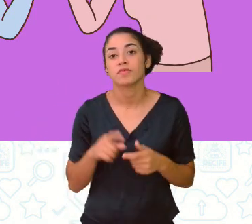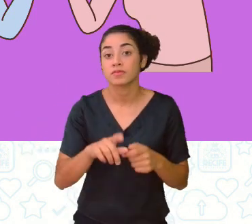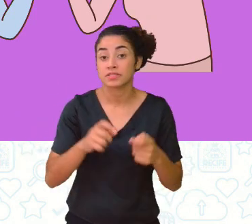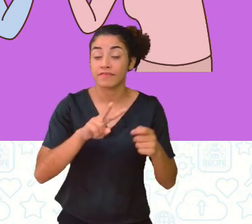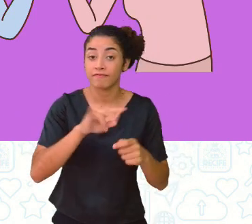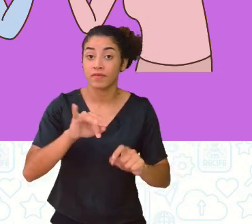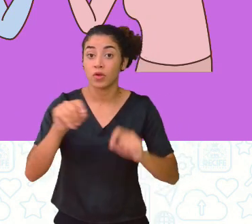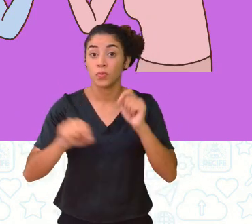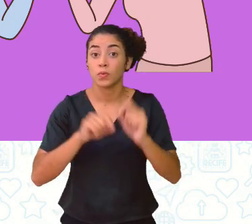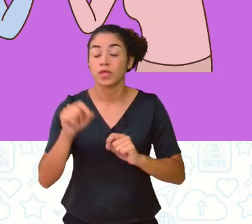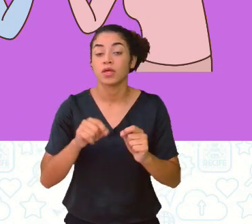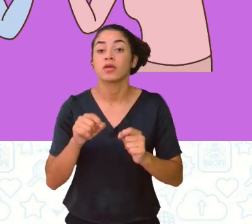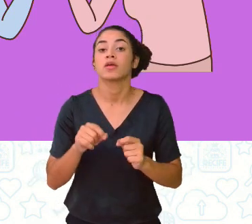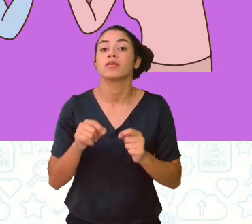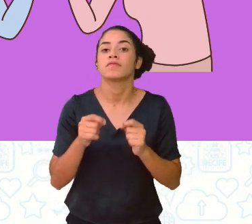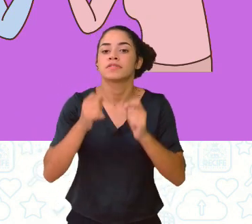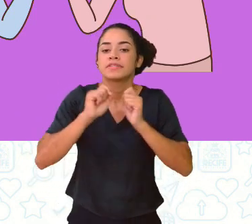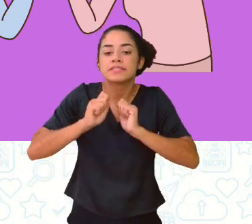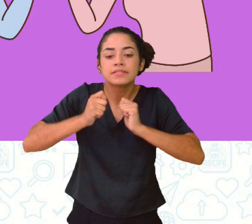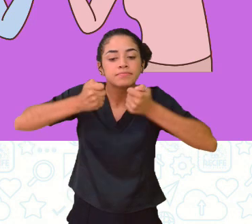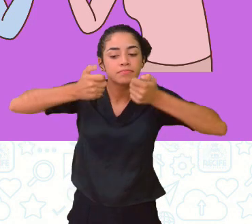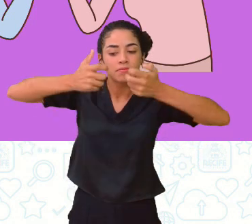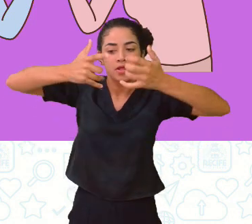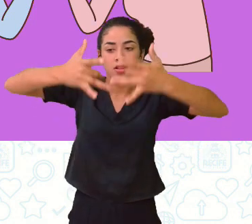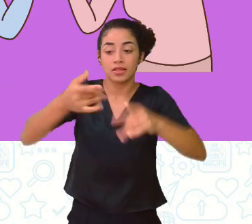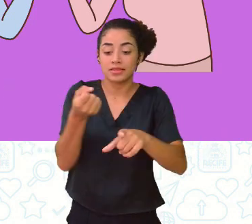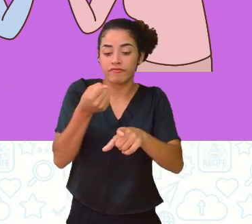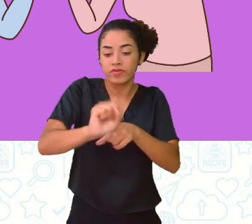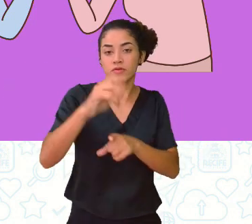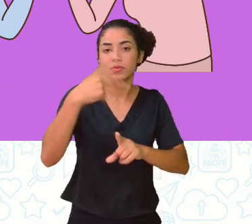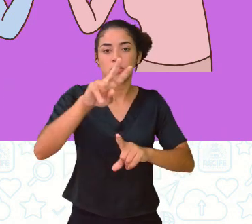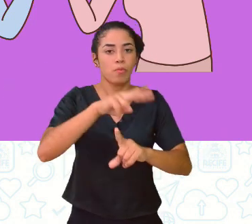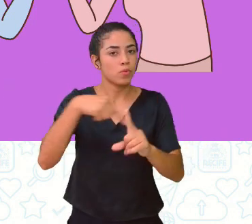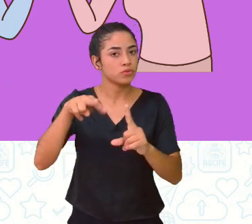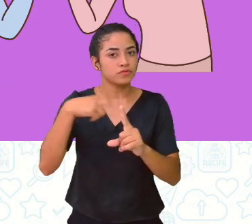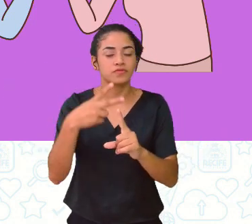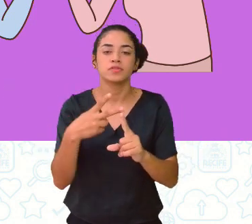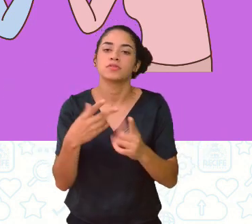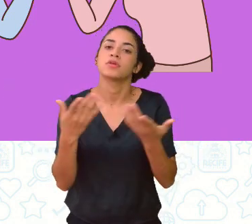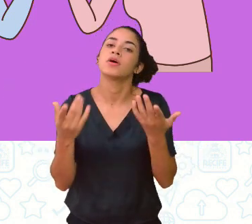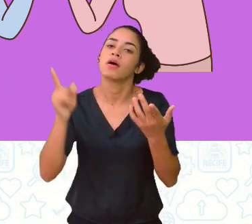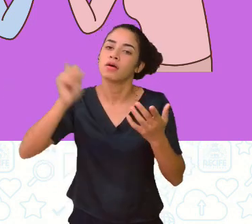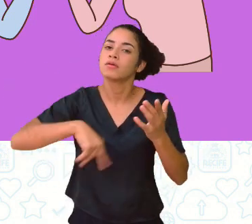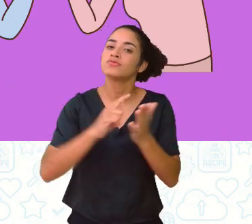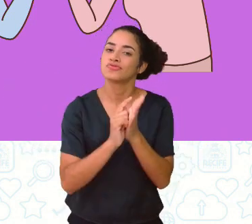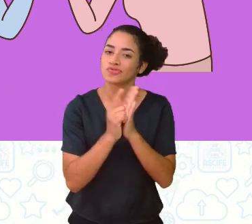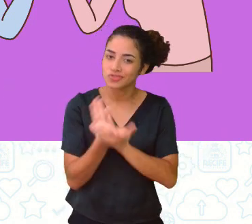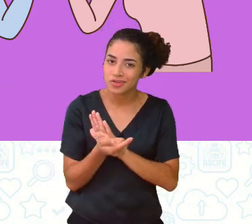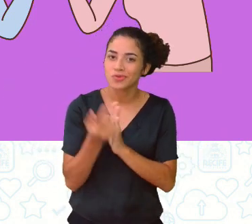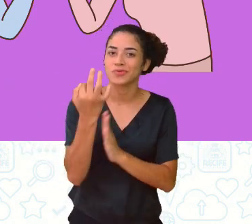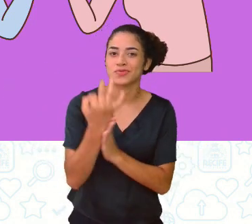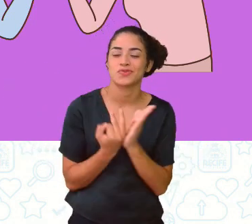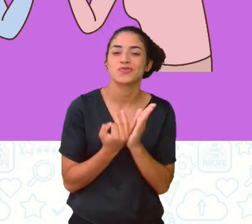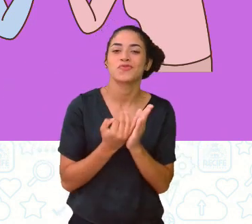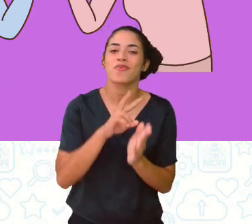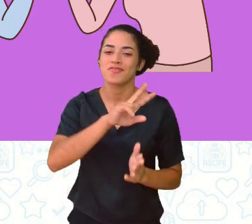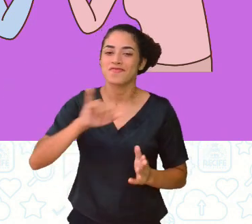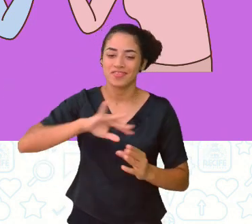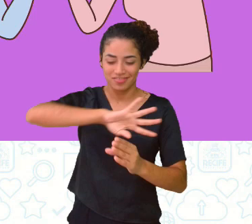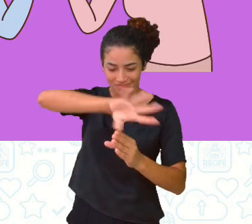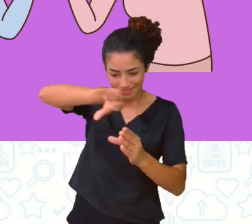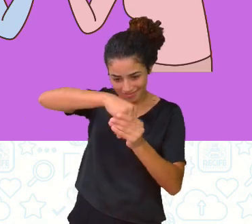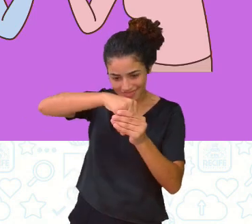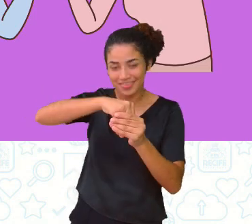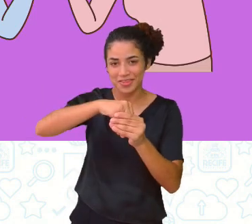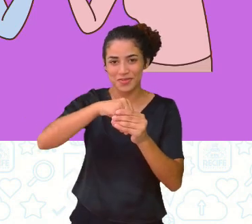vão ter que o quê? Argumentar, defender um ponto de vista. E aí esse gênero textual vai caber nesse agrupamento